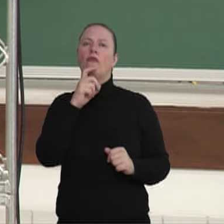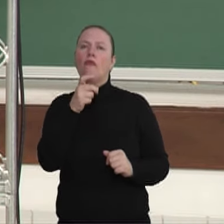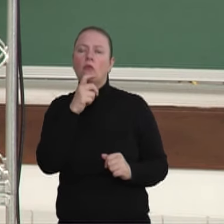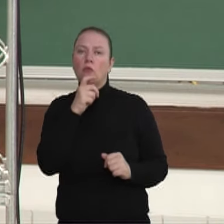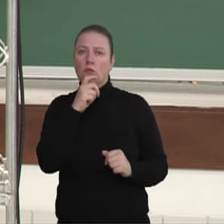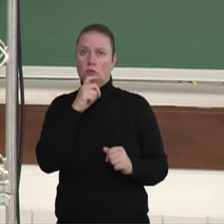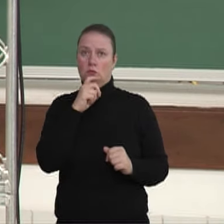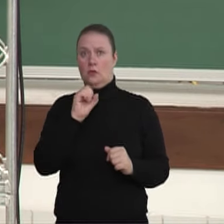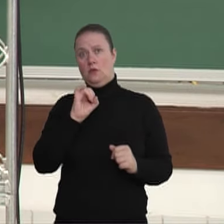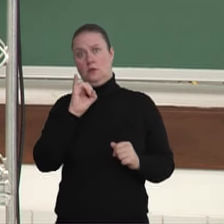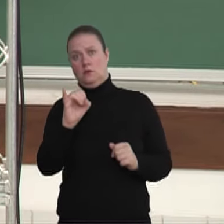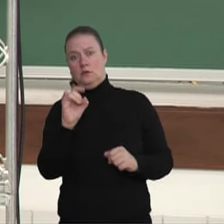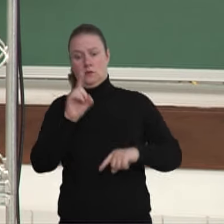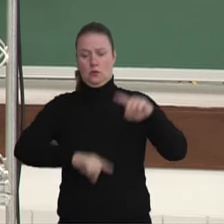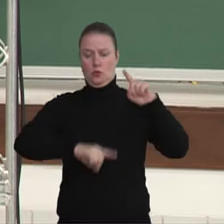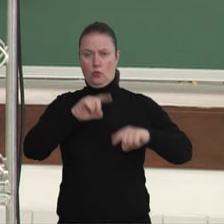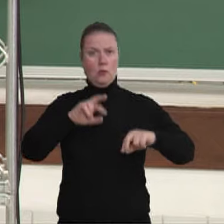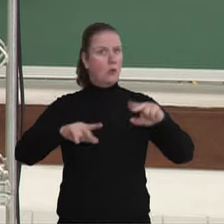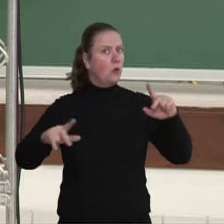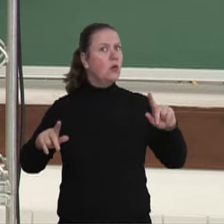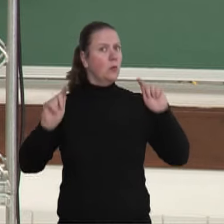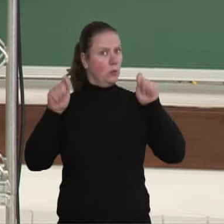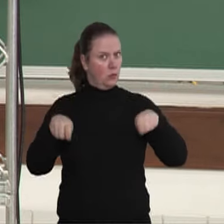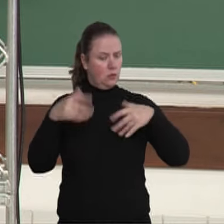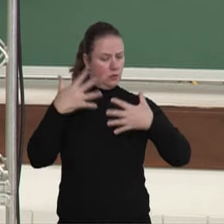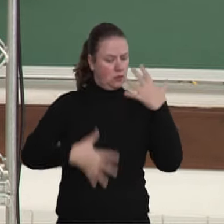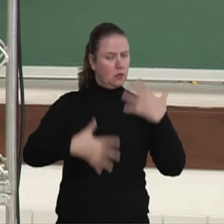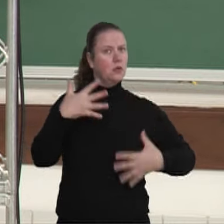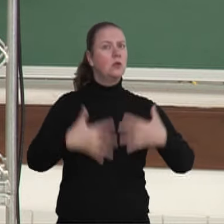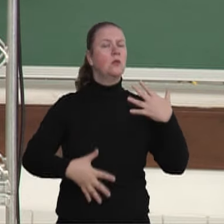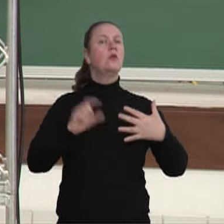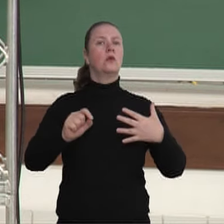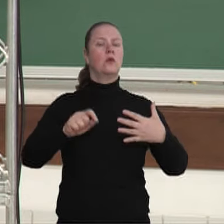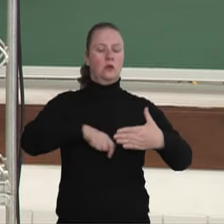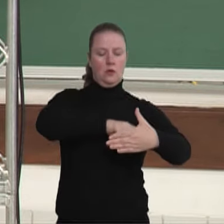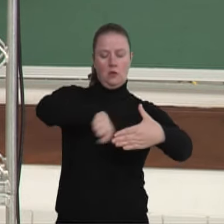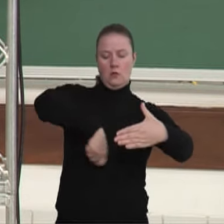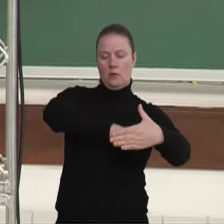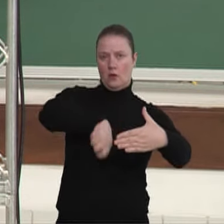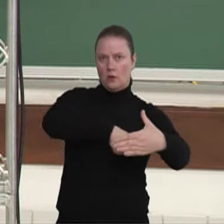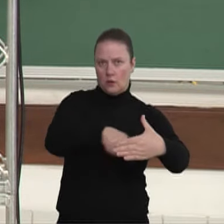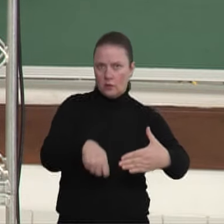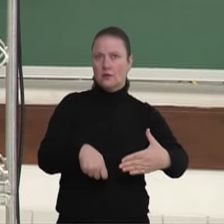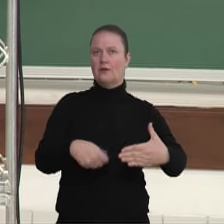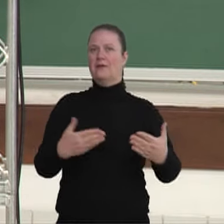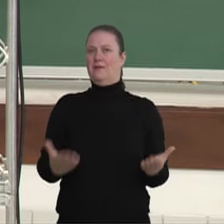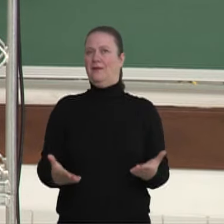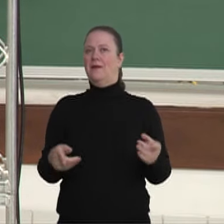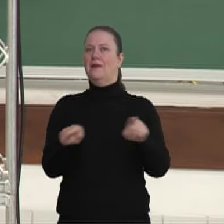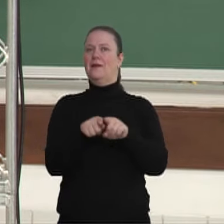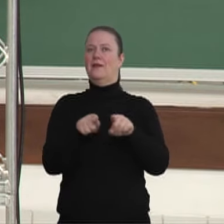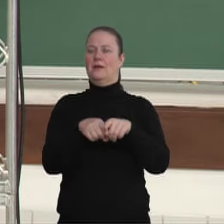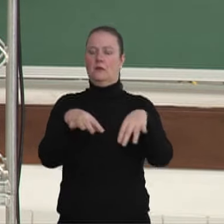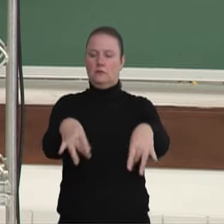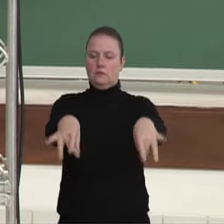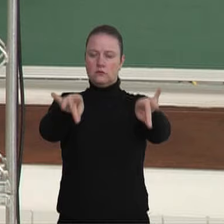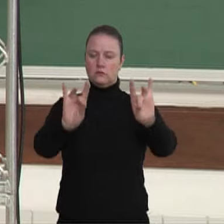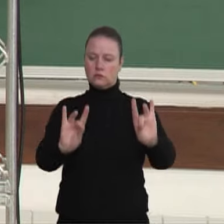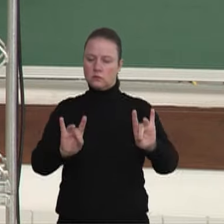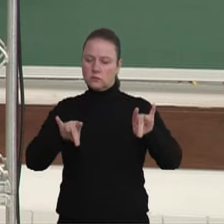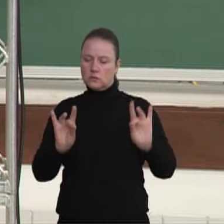Algumas coisas que podem vir a atrapalhar esse processo. Muitas panelas, toalhas que colocam ali nas grades,